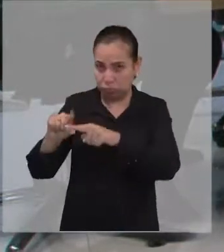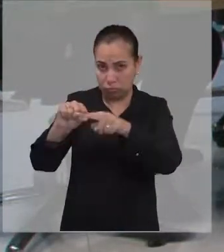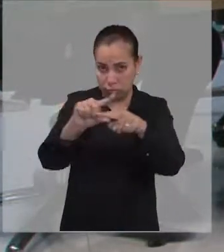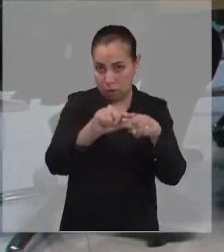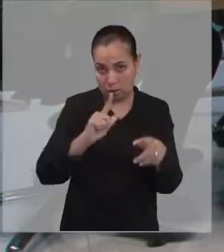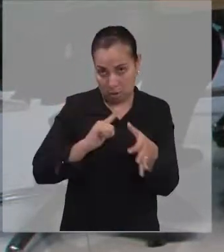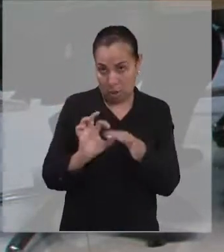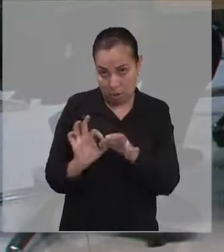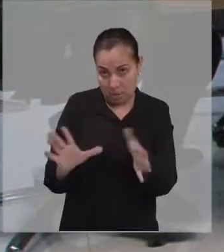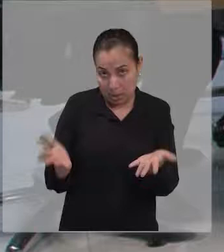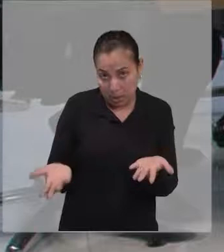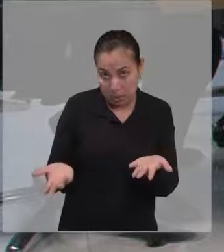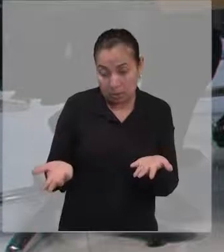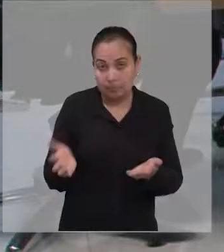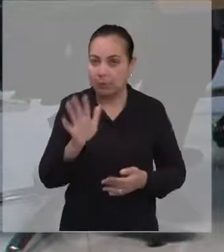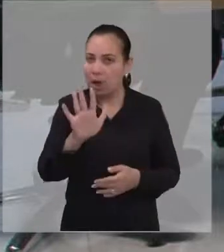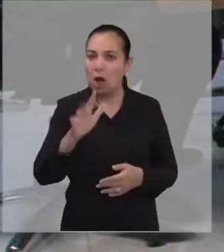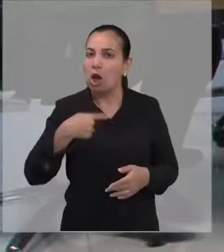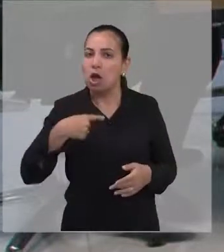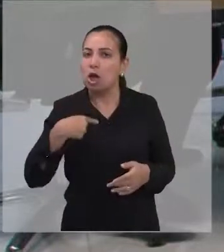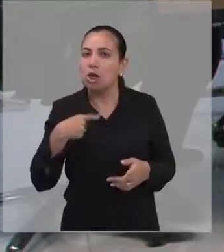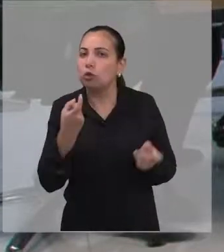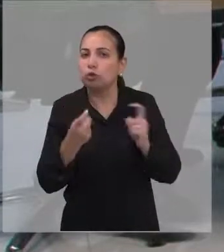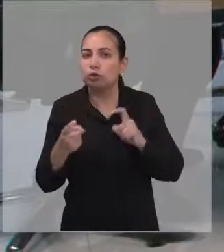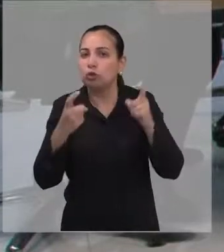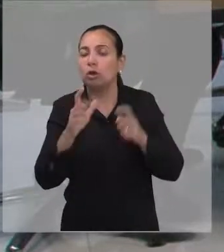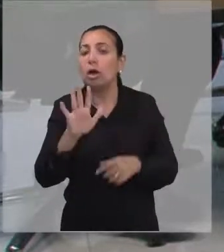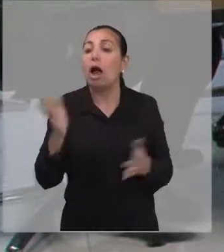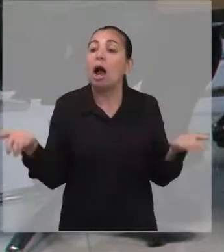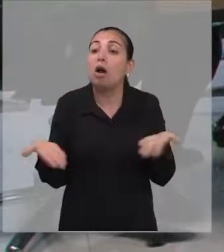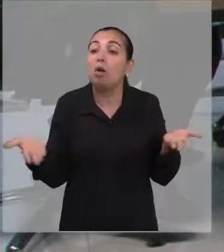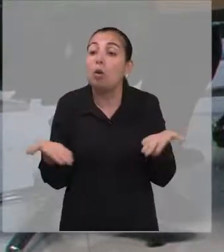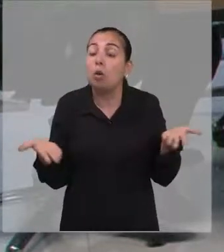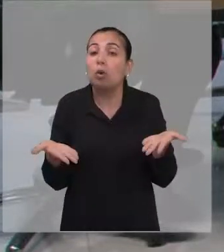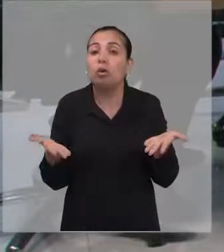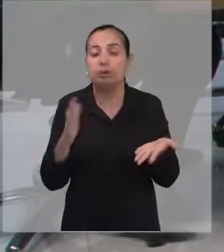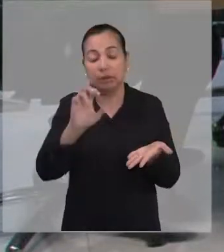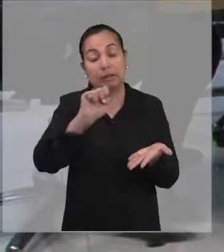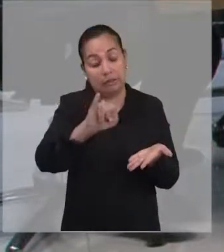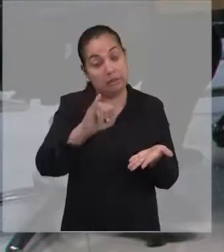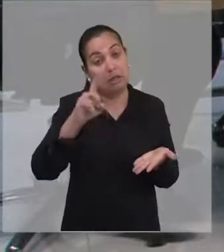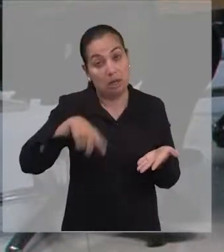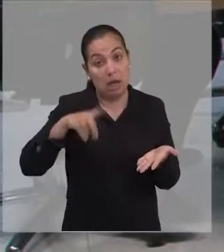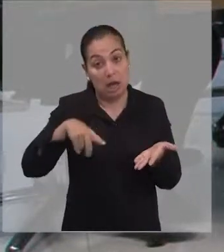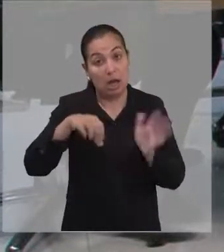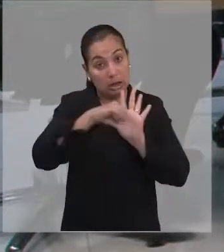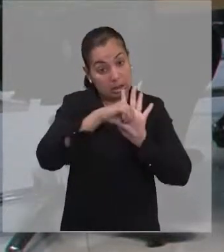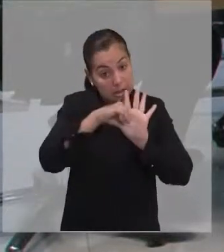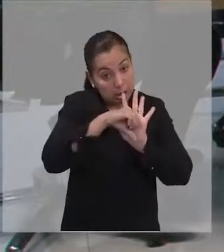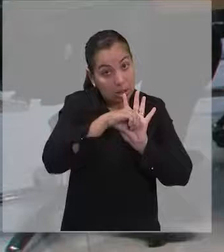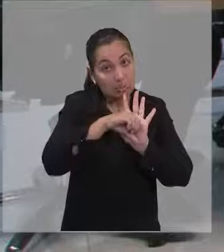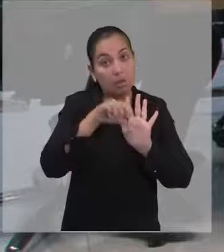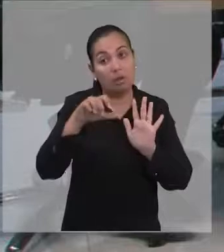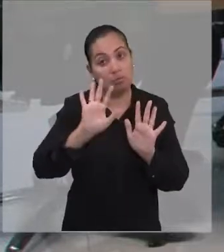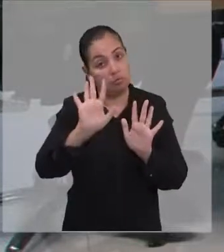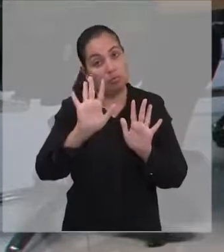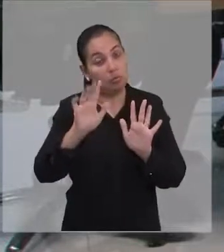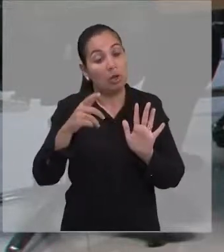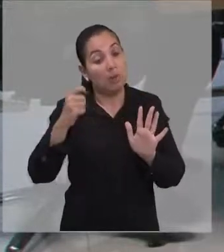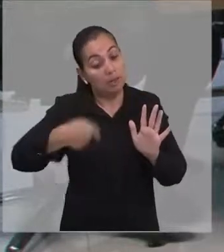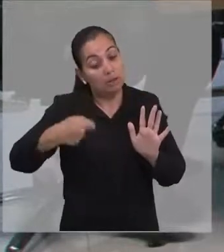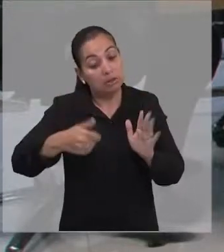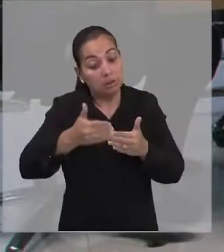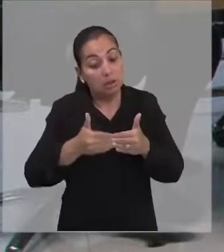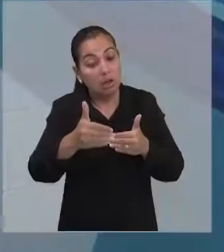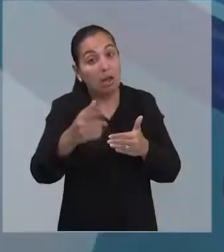ao jornalista, né? Não estou discutindo as revelações. Essas agora. Se essas revelações forem crime, é outra coisa que a se discutir. Claro. Vamos discutir